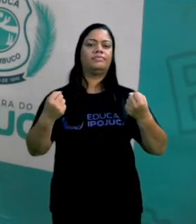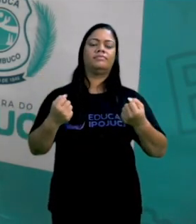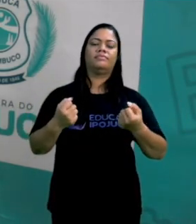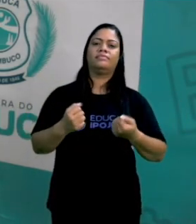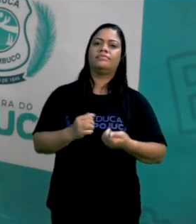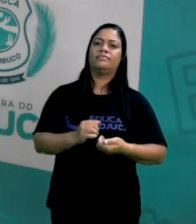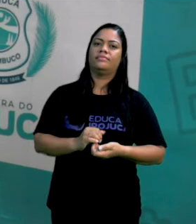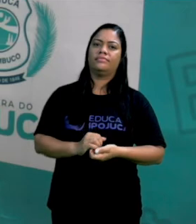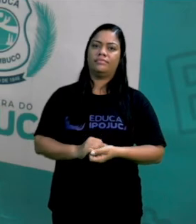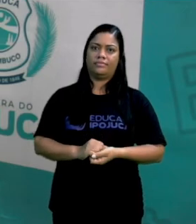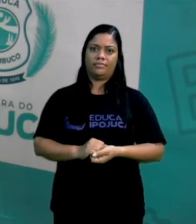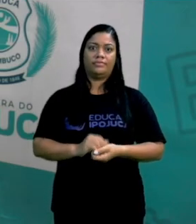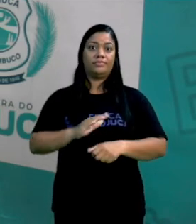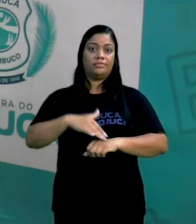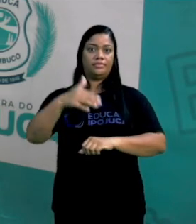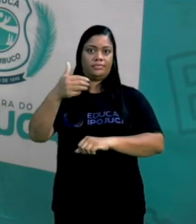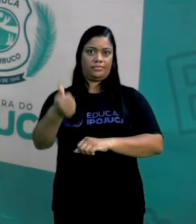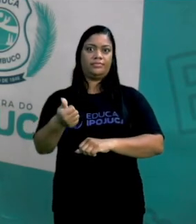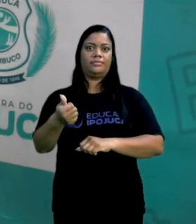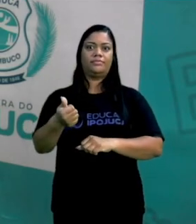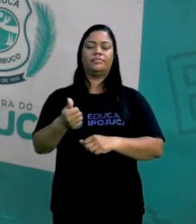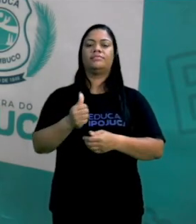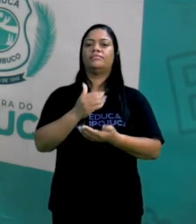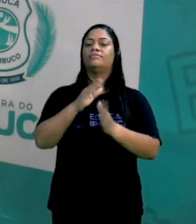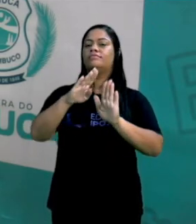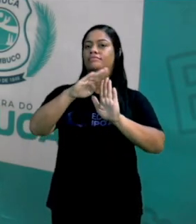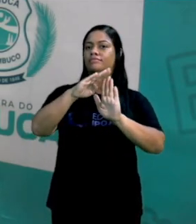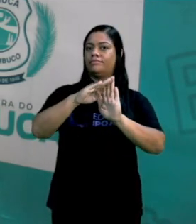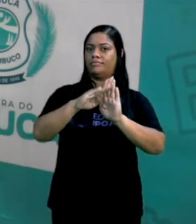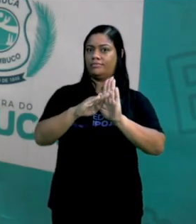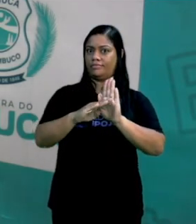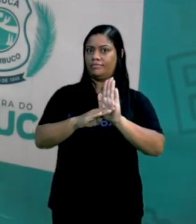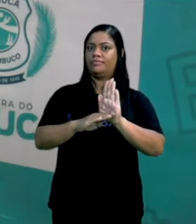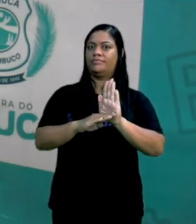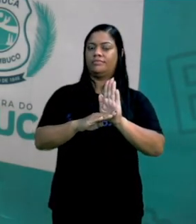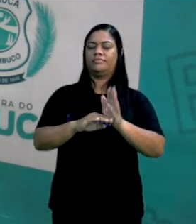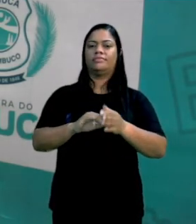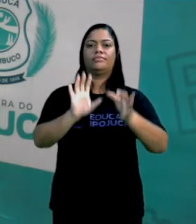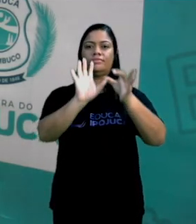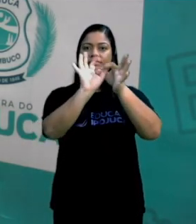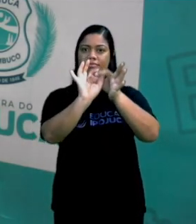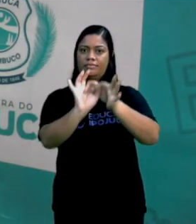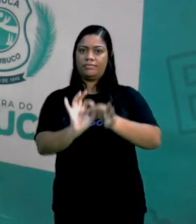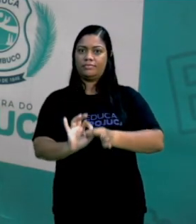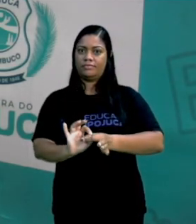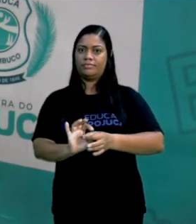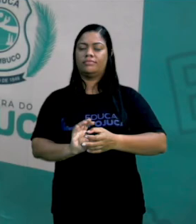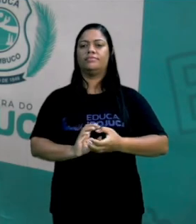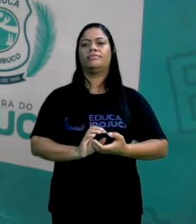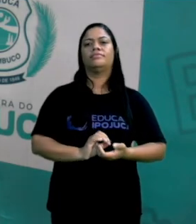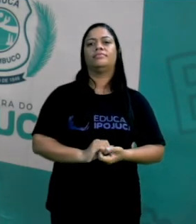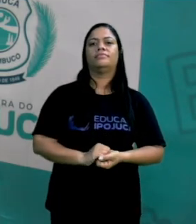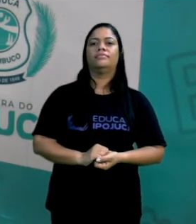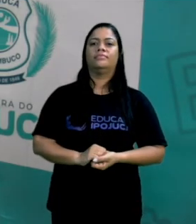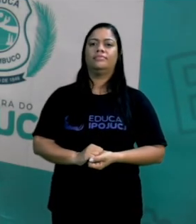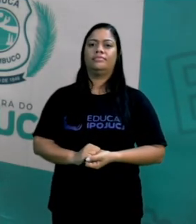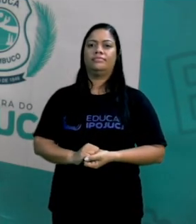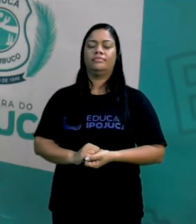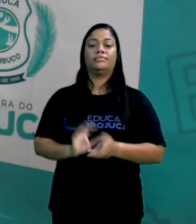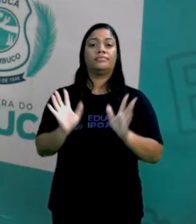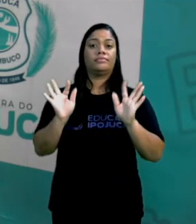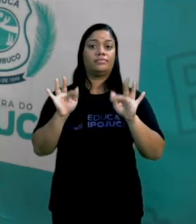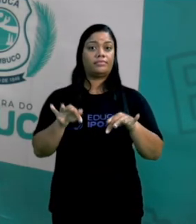mais didática de se dividir a ginástica nesse contexto. Tá bom? E